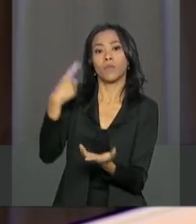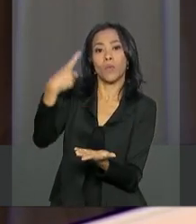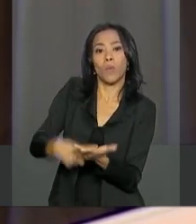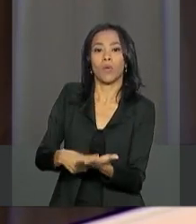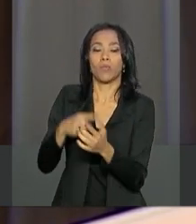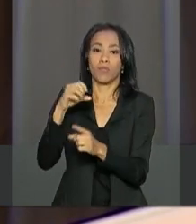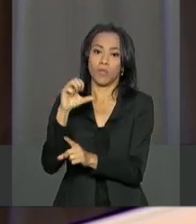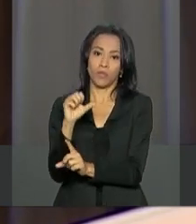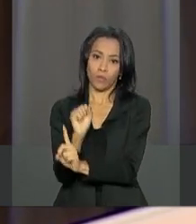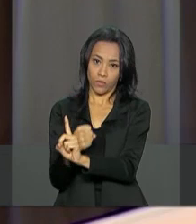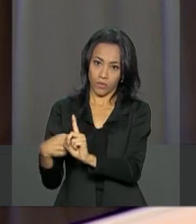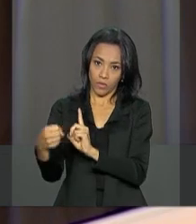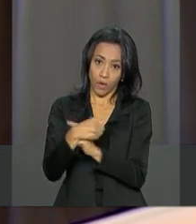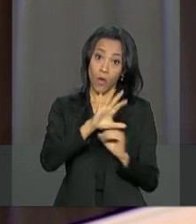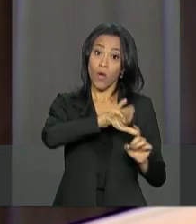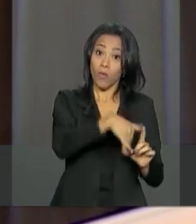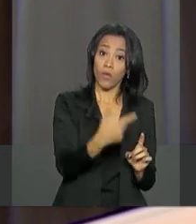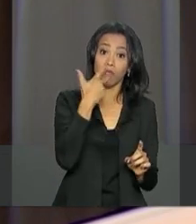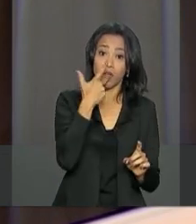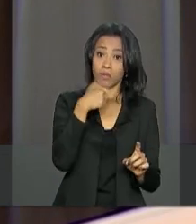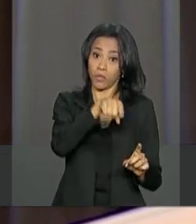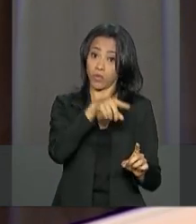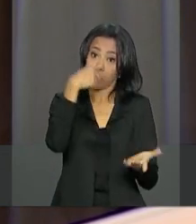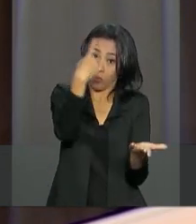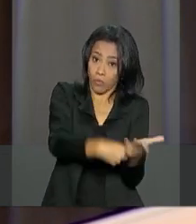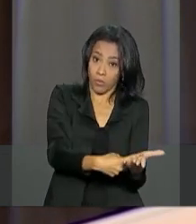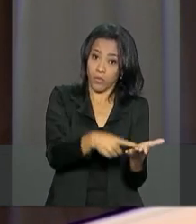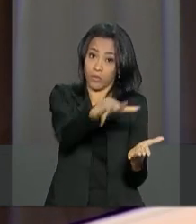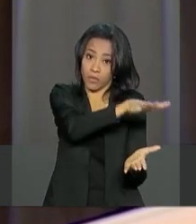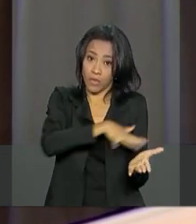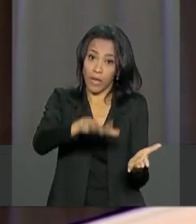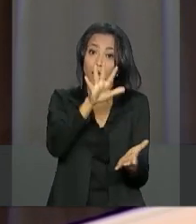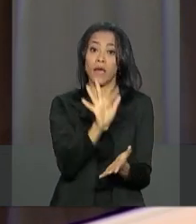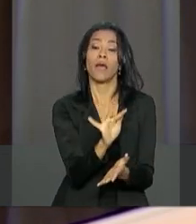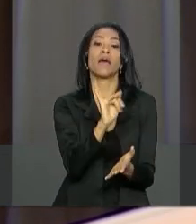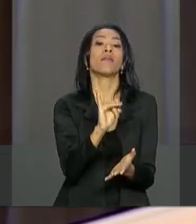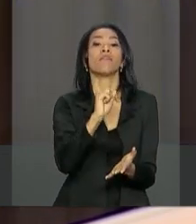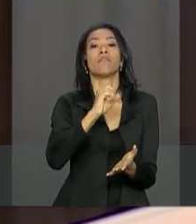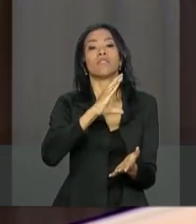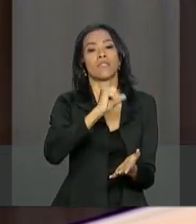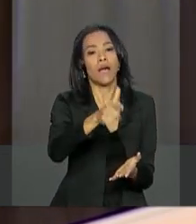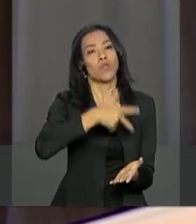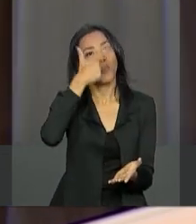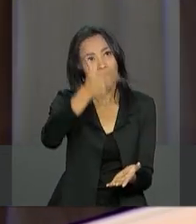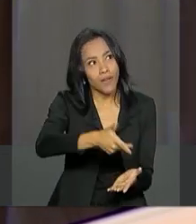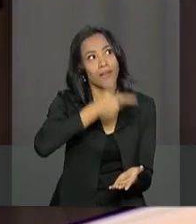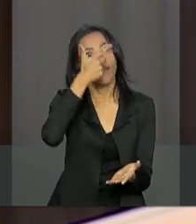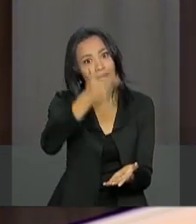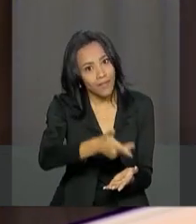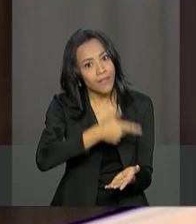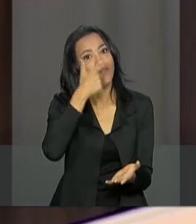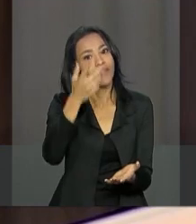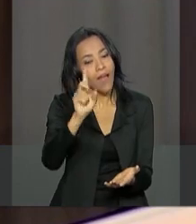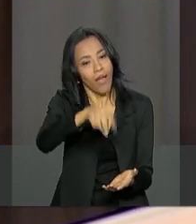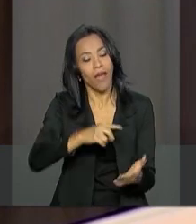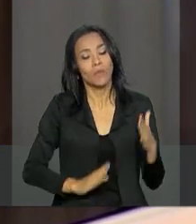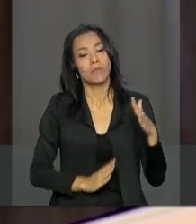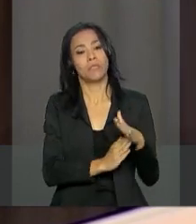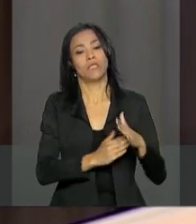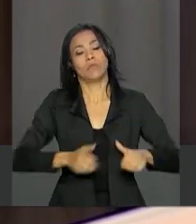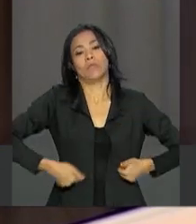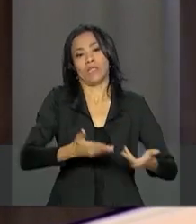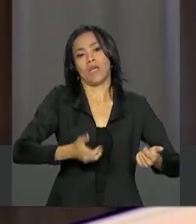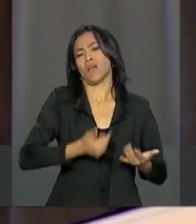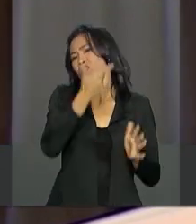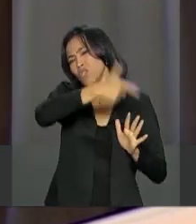em responsabilidade fiscal, eu estou, embora repetindo, falando, por exemplo, do teto de gastos públicos e outras